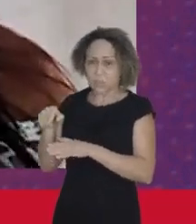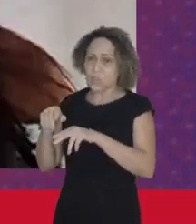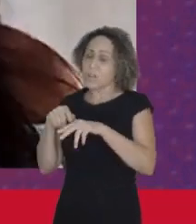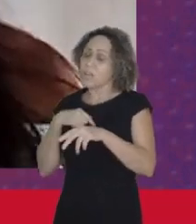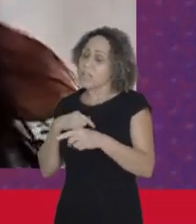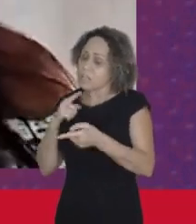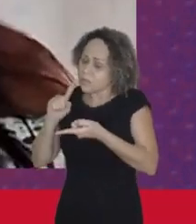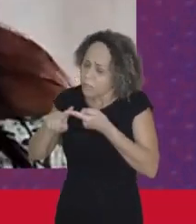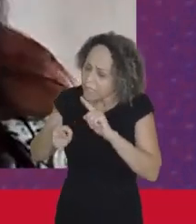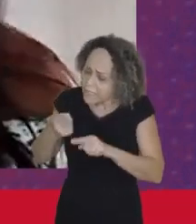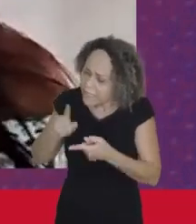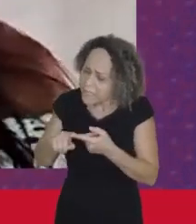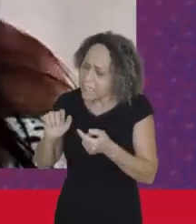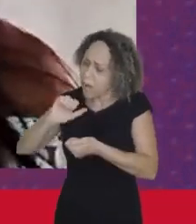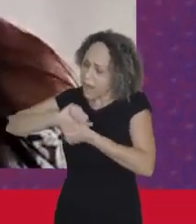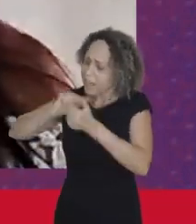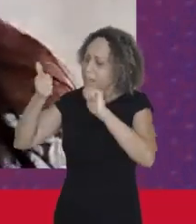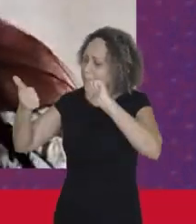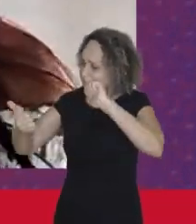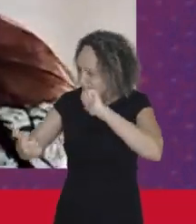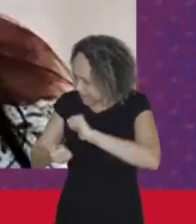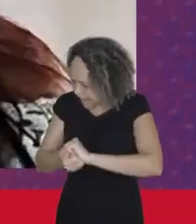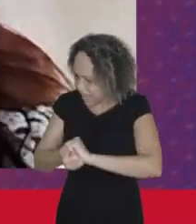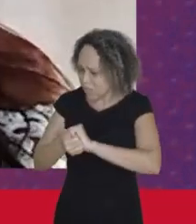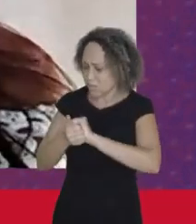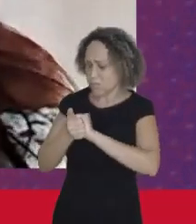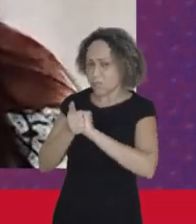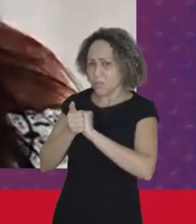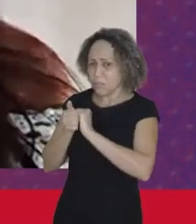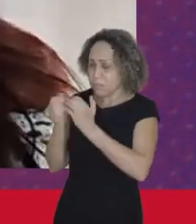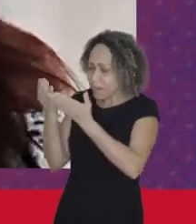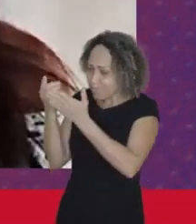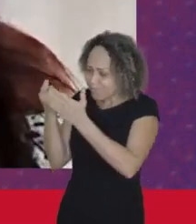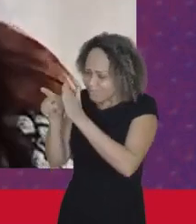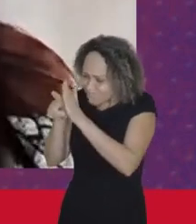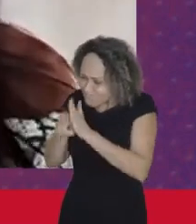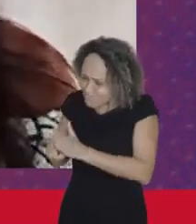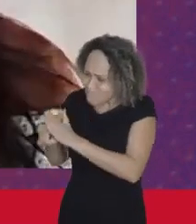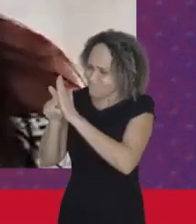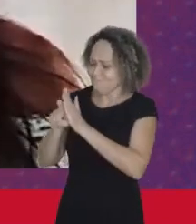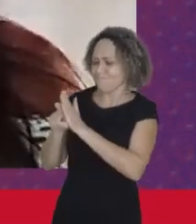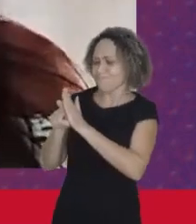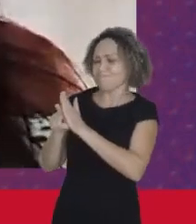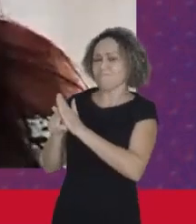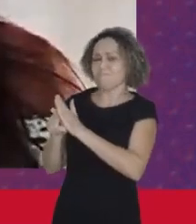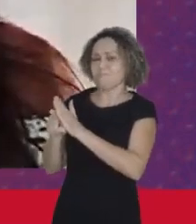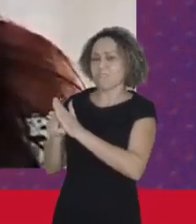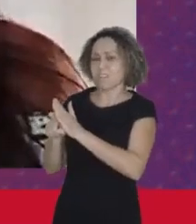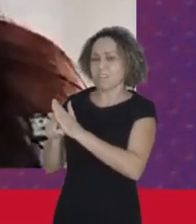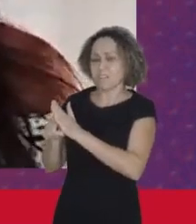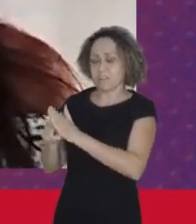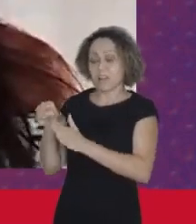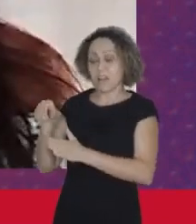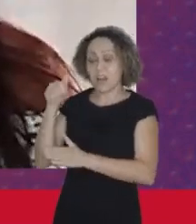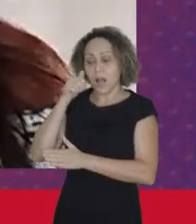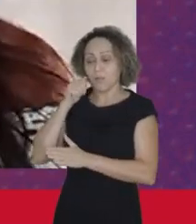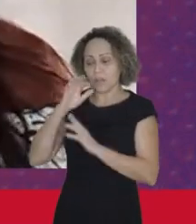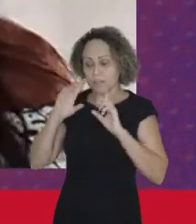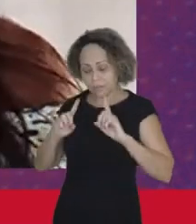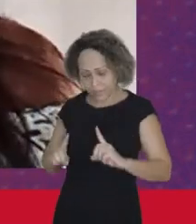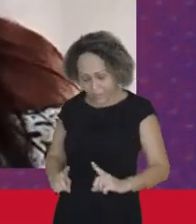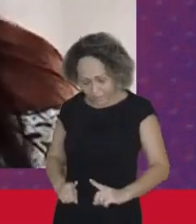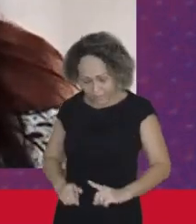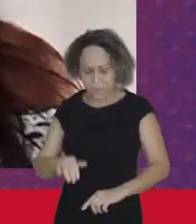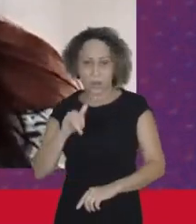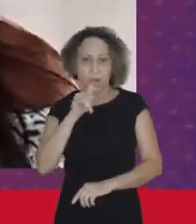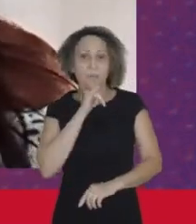toda a questão da logística, né, com autonomia. E isso não é oferecido. Por exemplo, nós temos